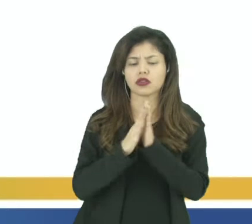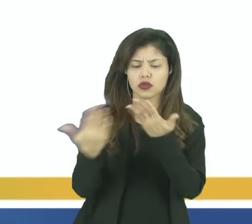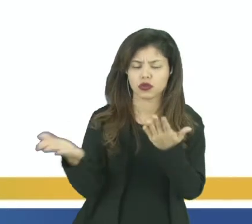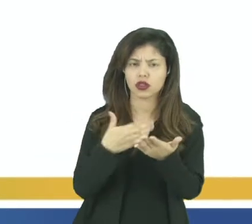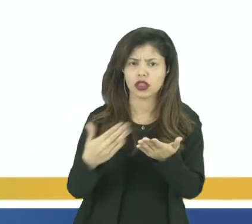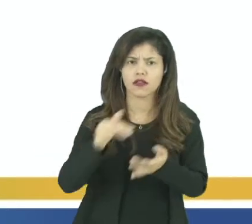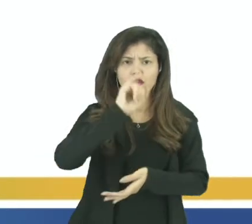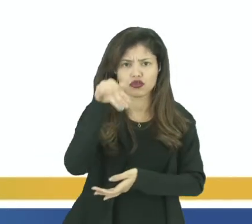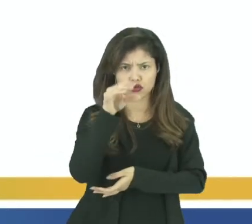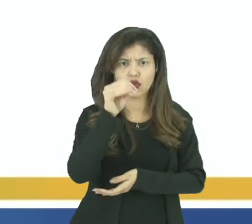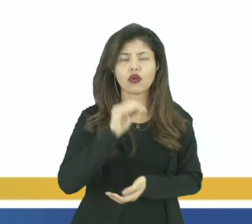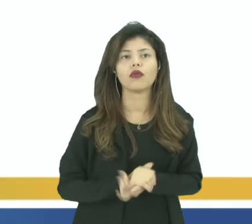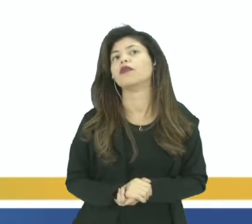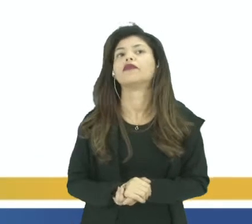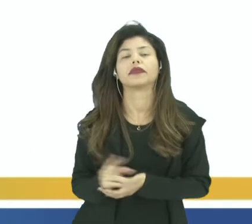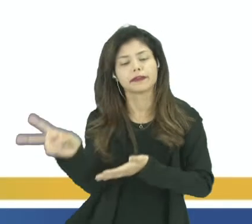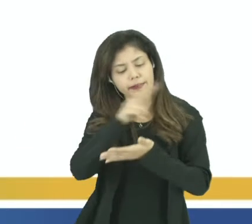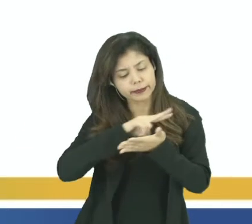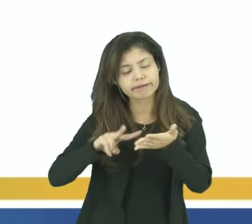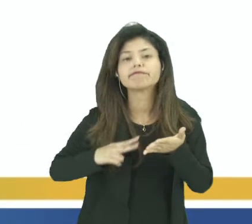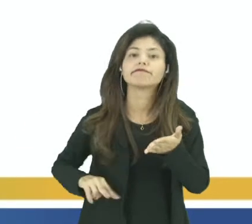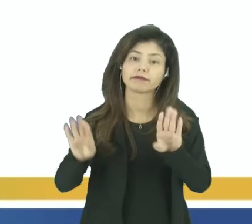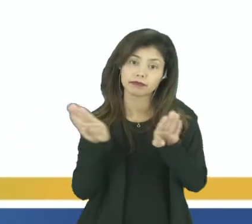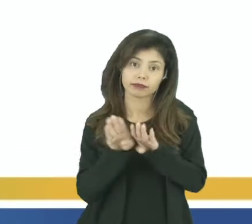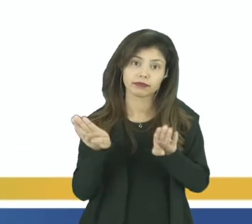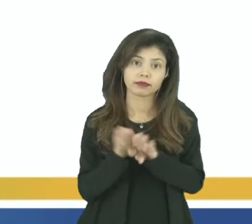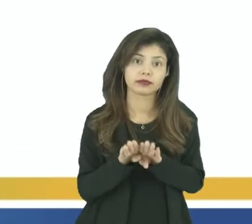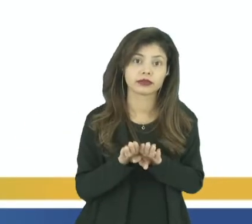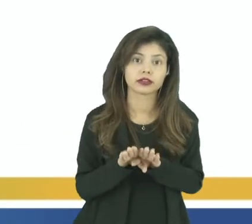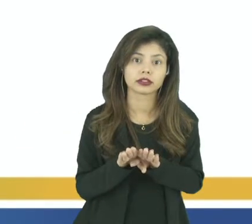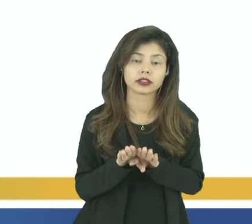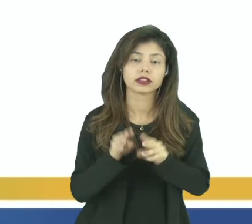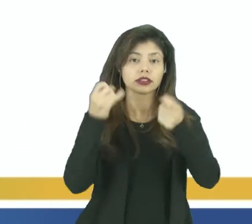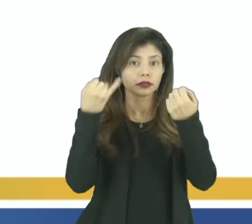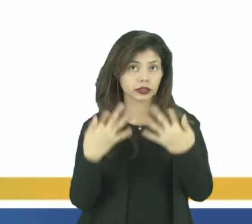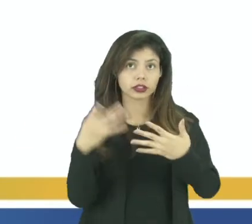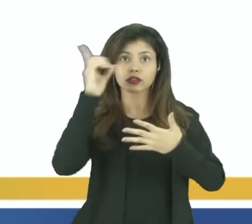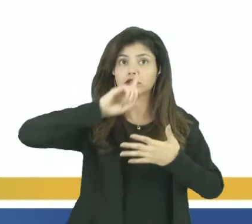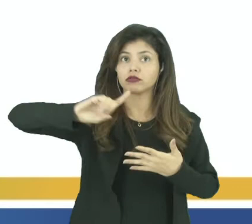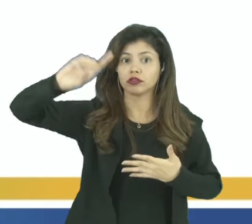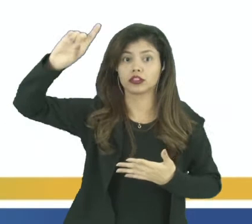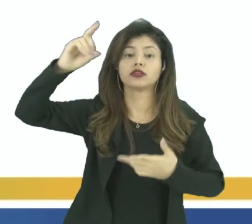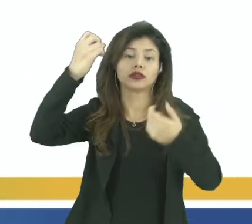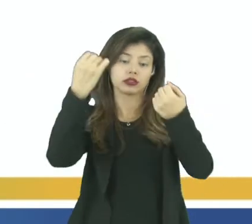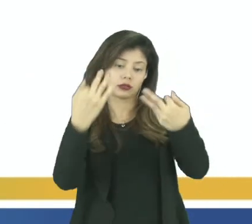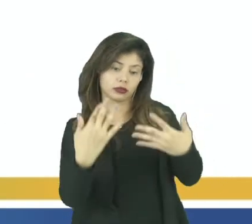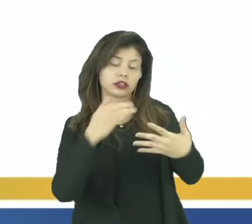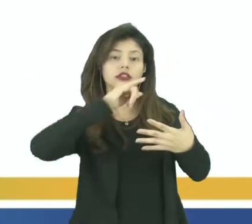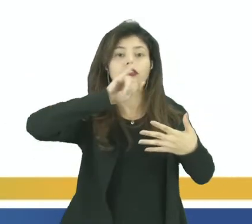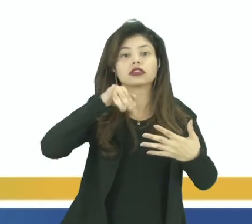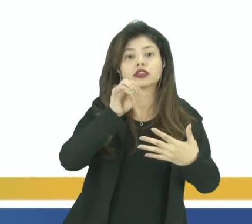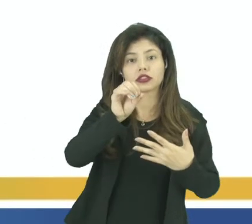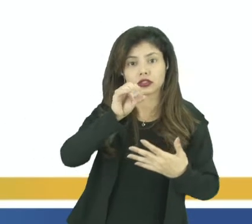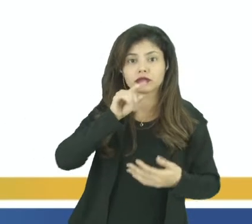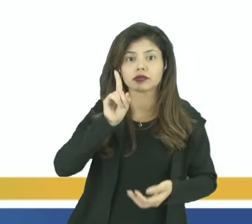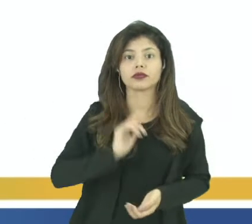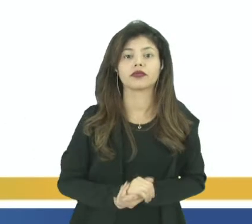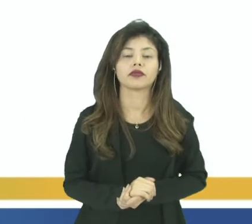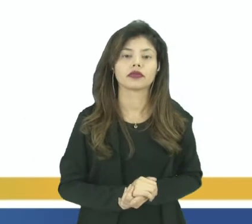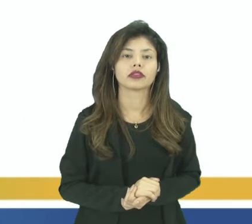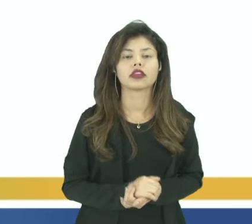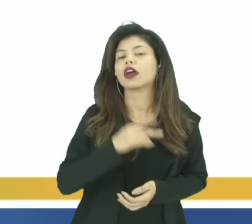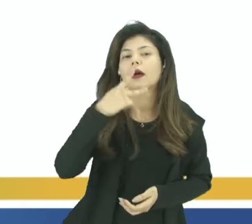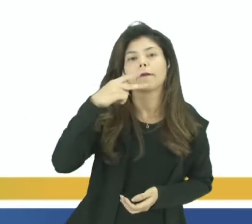Jó. Né, ele vai ler o livro de Jó, e aí nos argumentos que Deus faz com Jó sobre a potência,